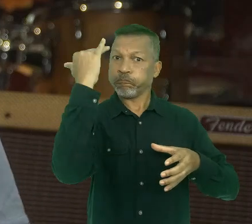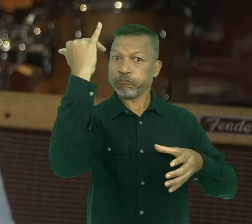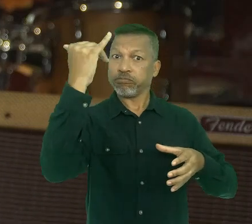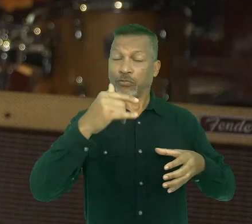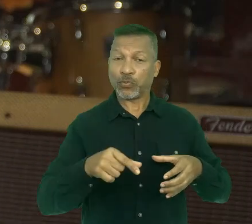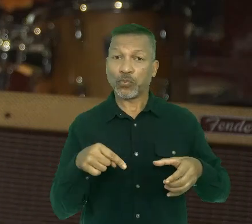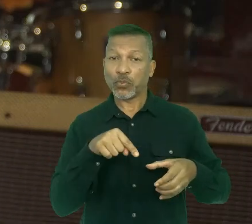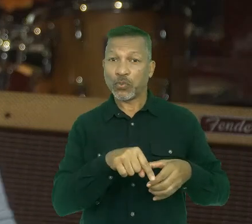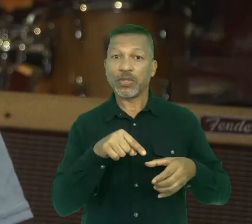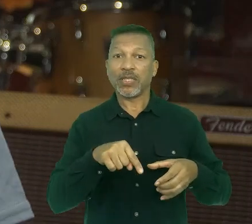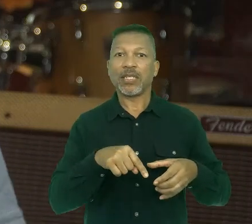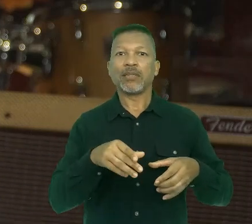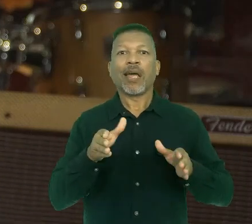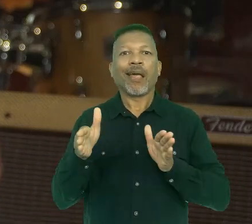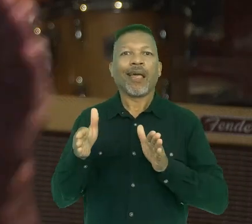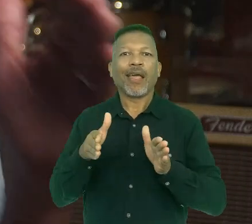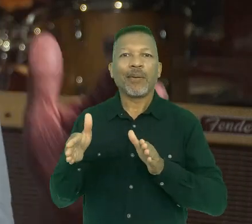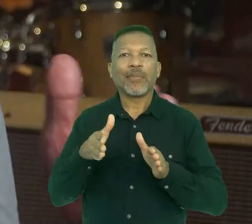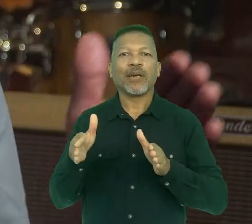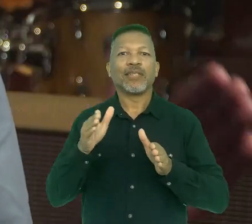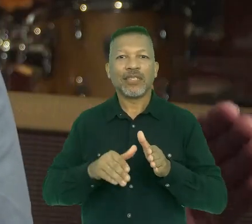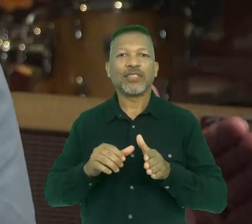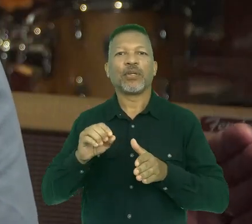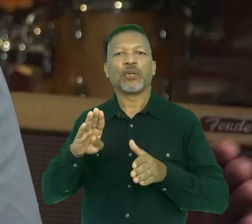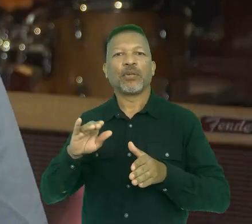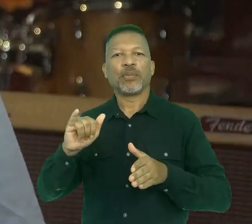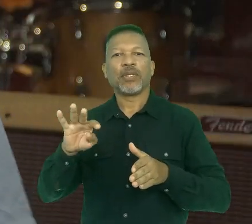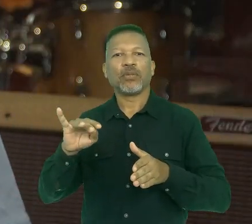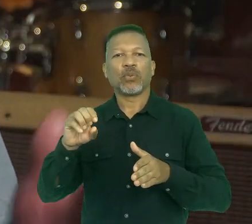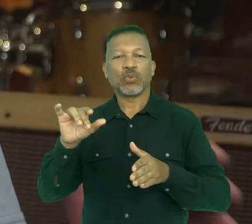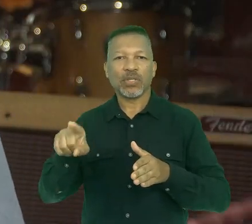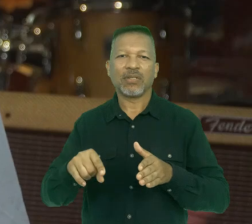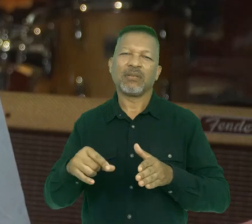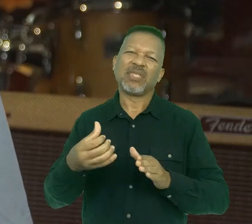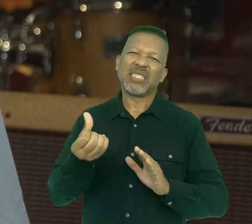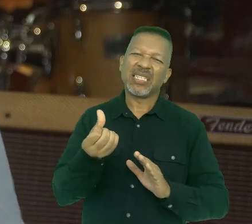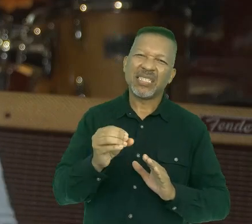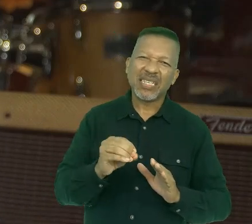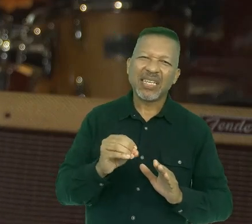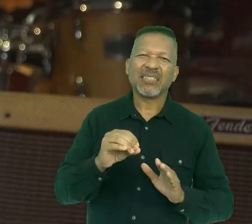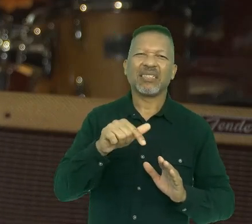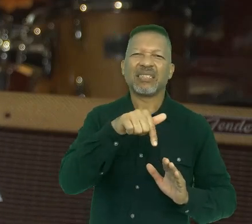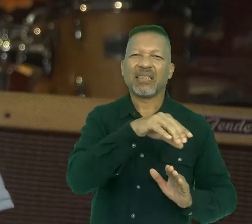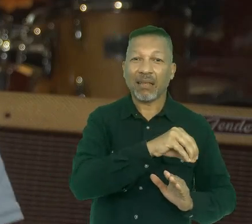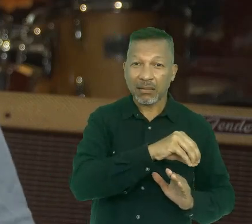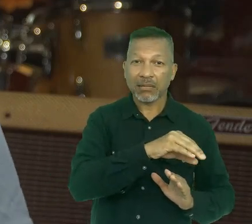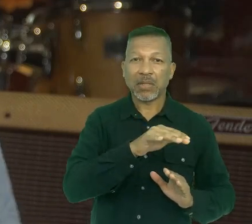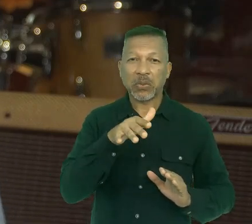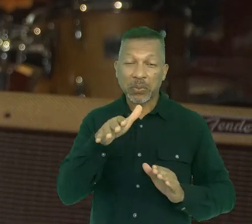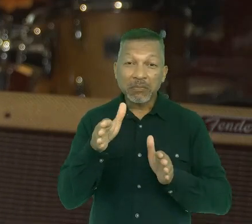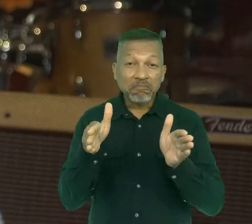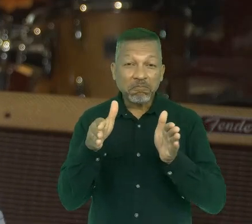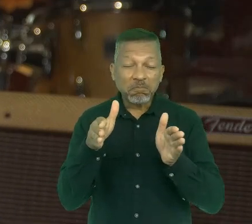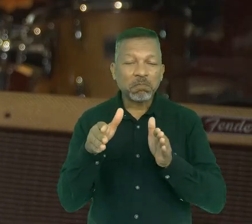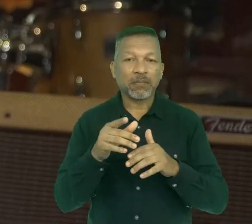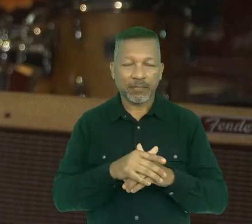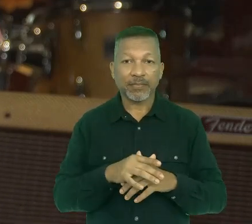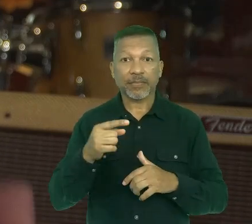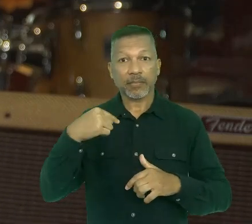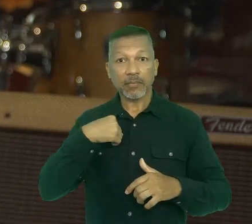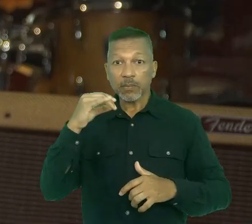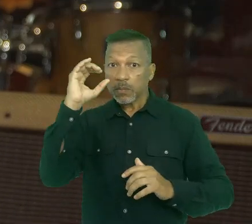famoso, uma banda, na mesma época que rolou o Beatles, 60 aos 70, por aí.